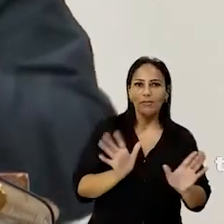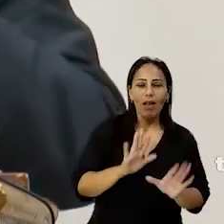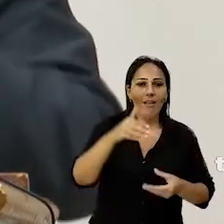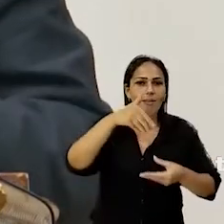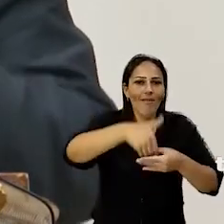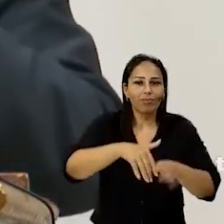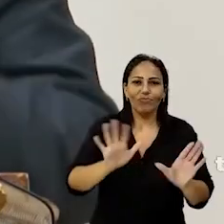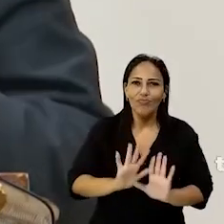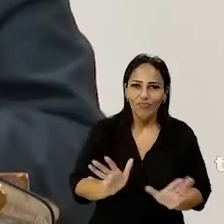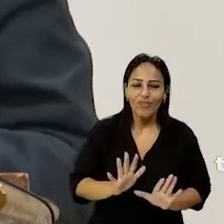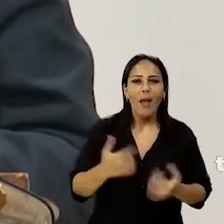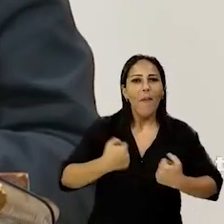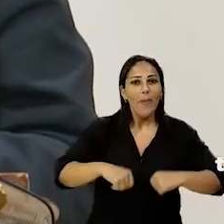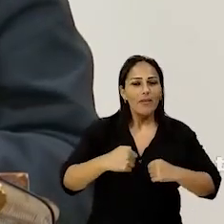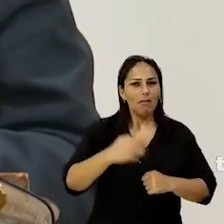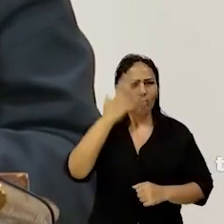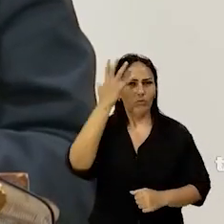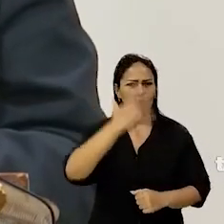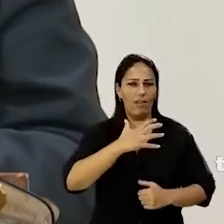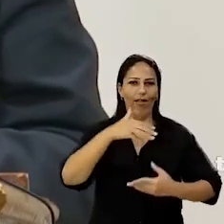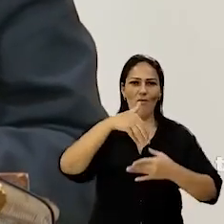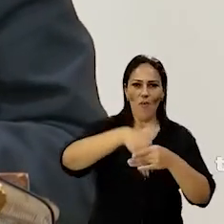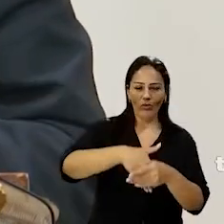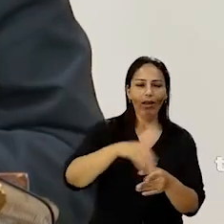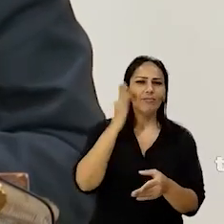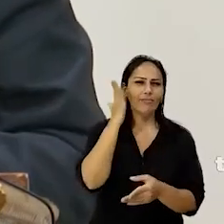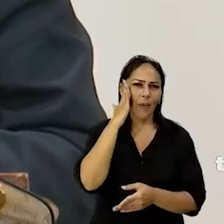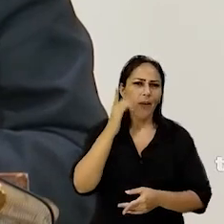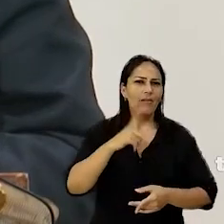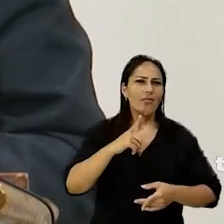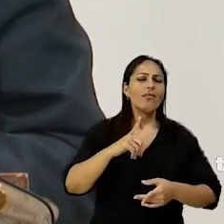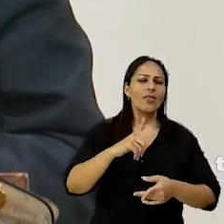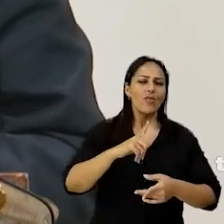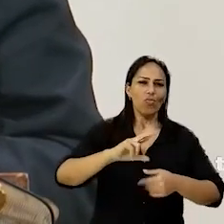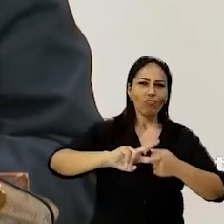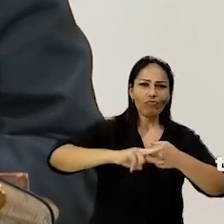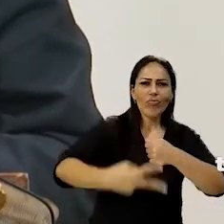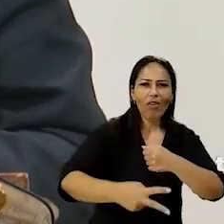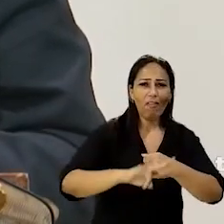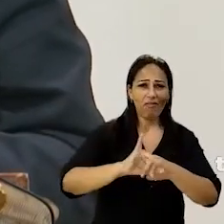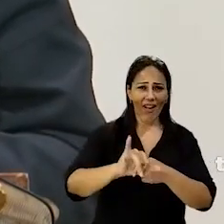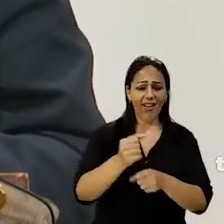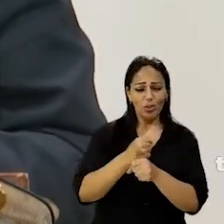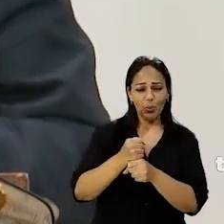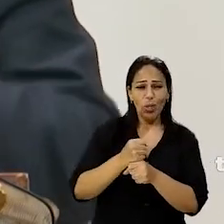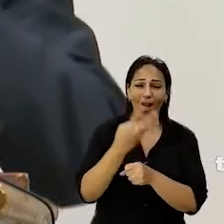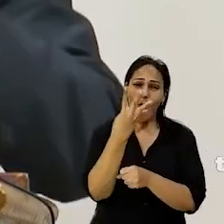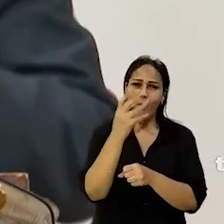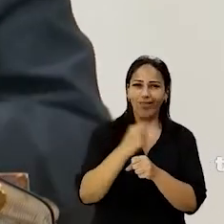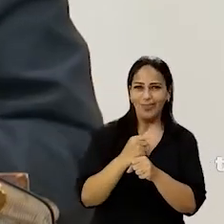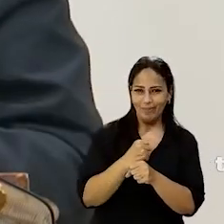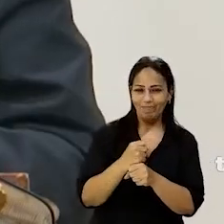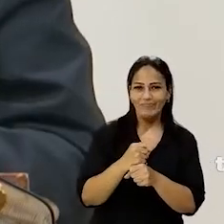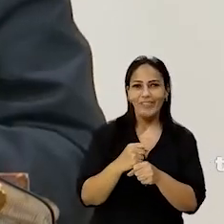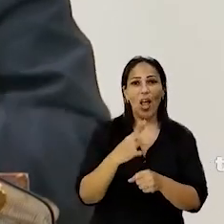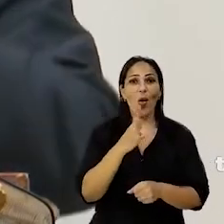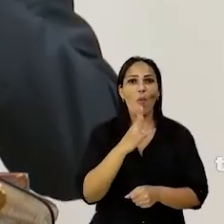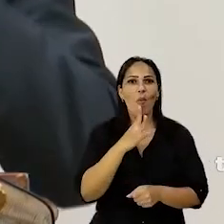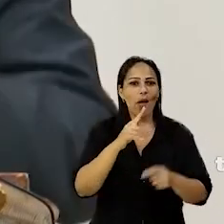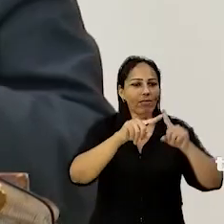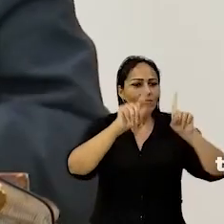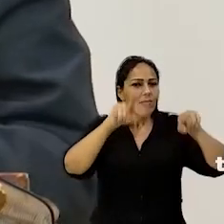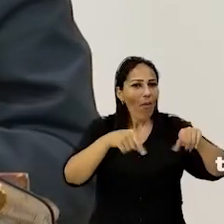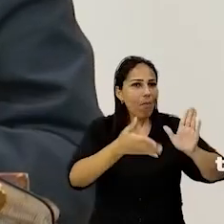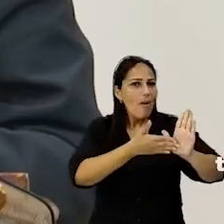eleição. Precisamos votar com seriedade, sabendo que a consequência vai durar, no mínimo, 4 anos. Conheça o nosso plano de